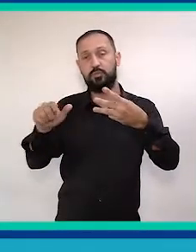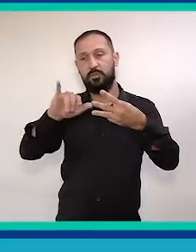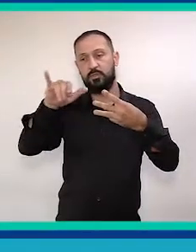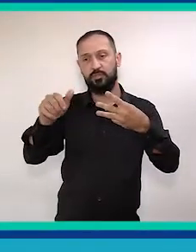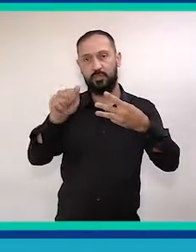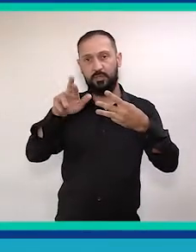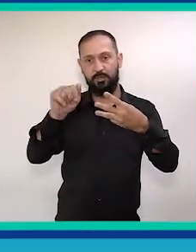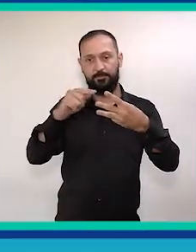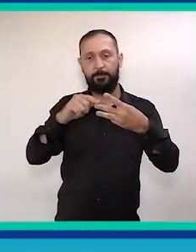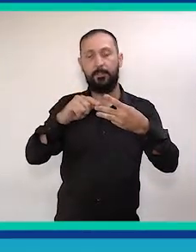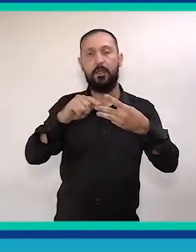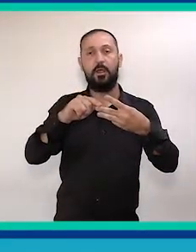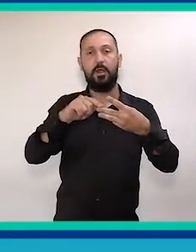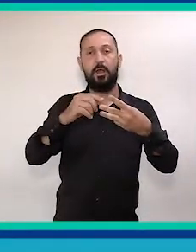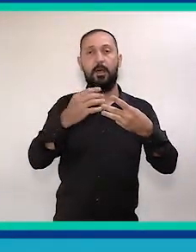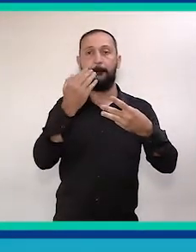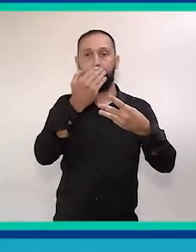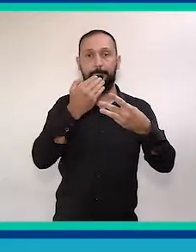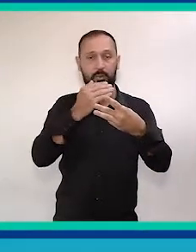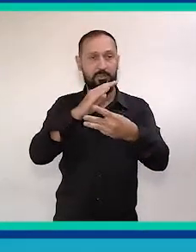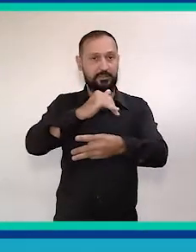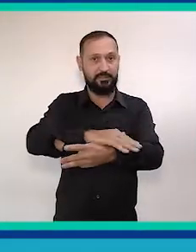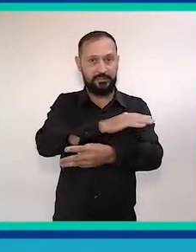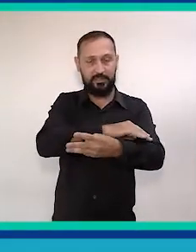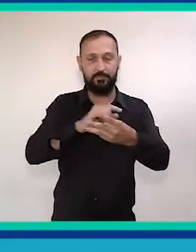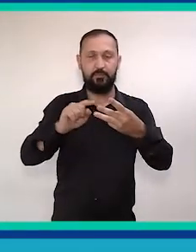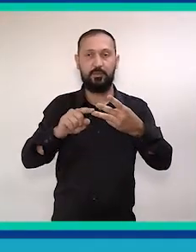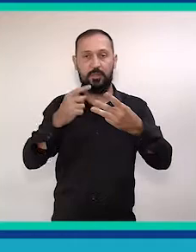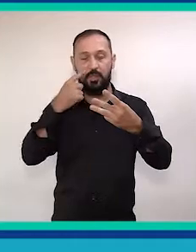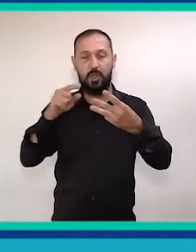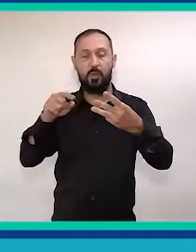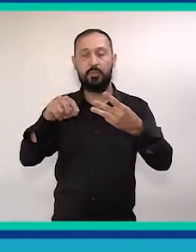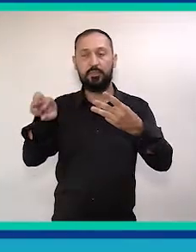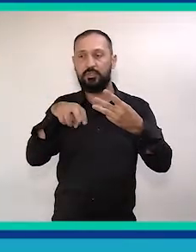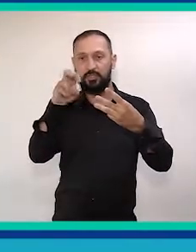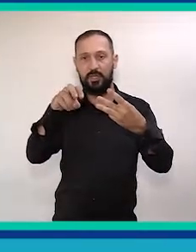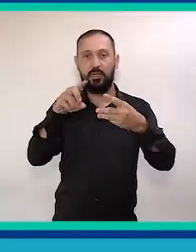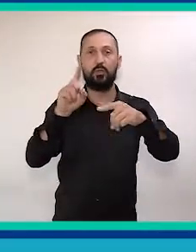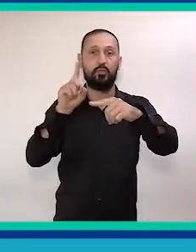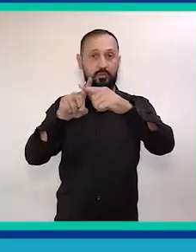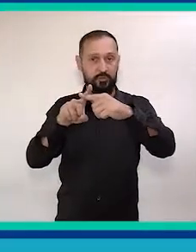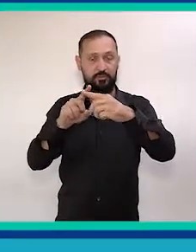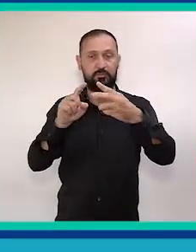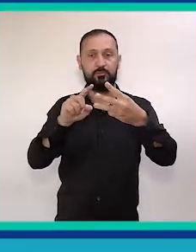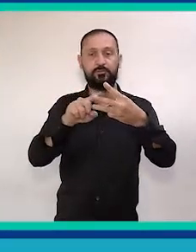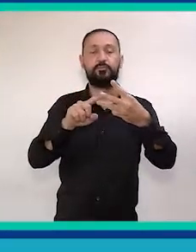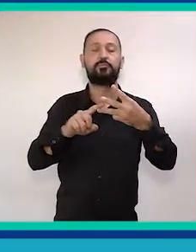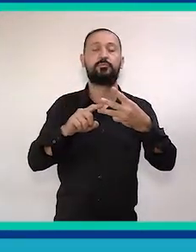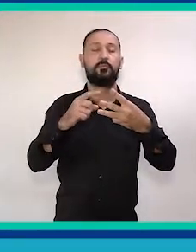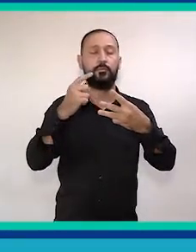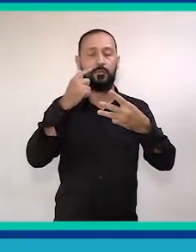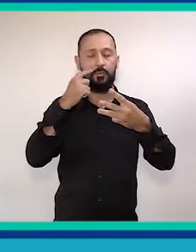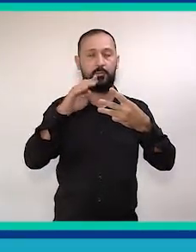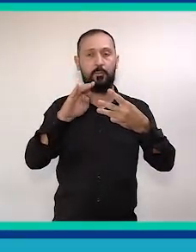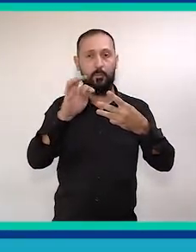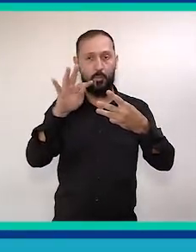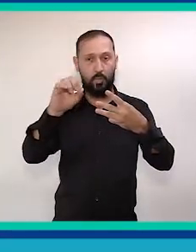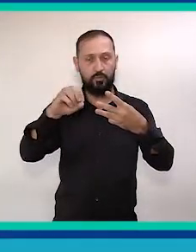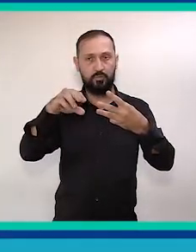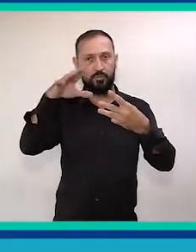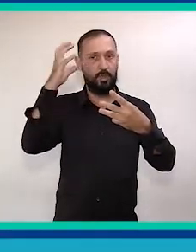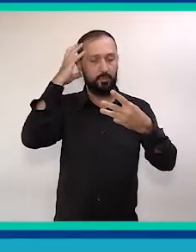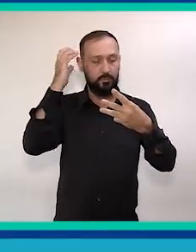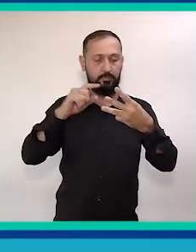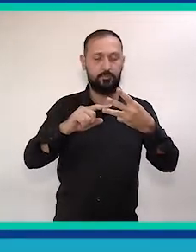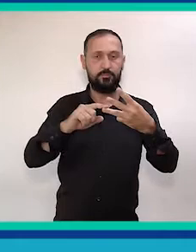duas jararacas, que é a jararaca boca de sapo e a jararaca urutu cruzeiro, com o nome científico